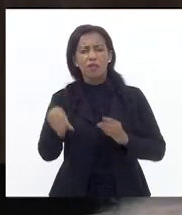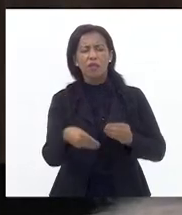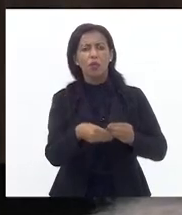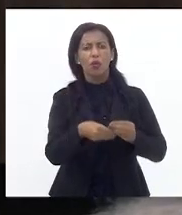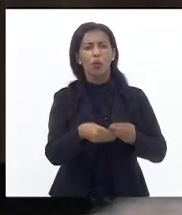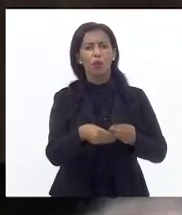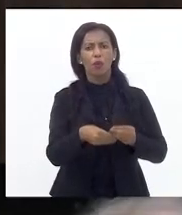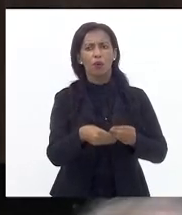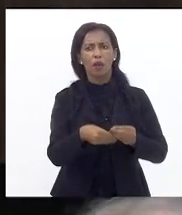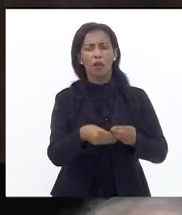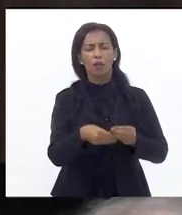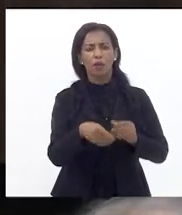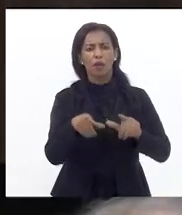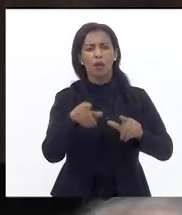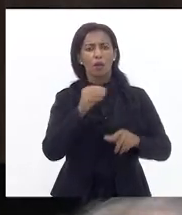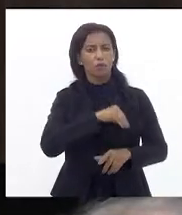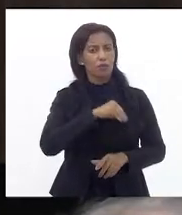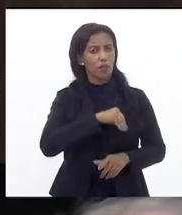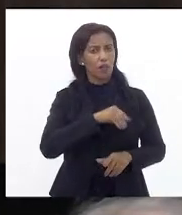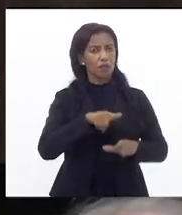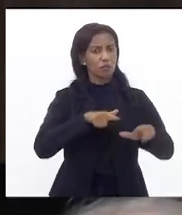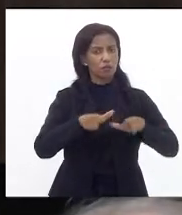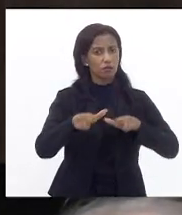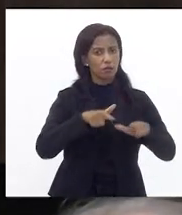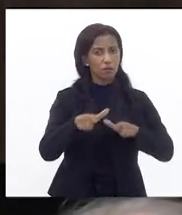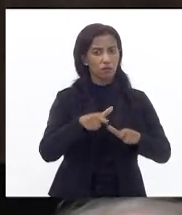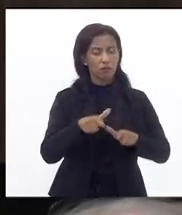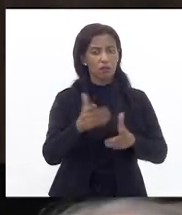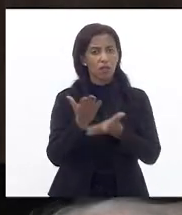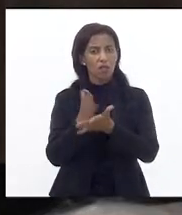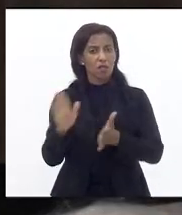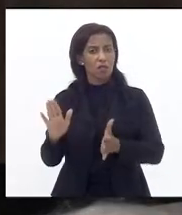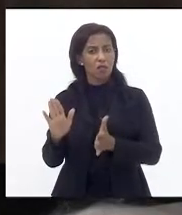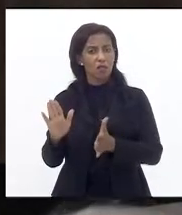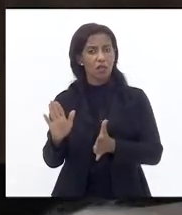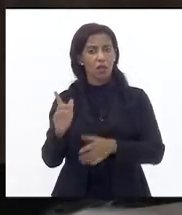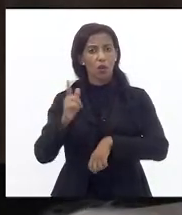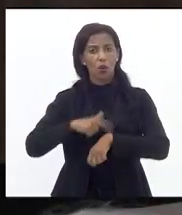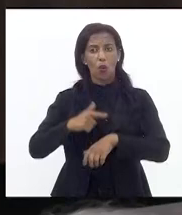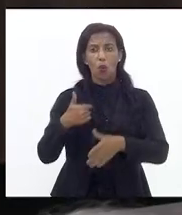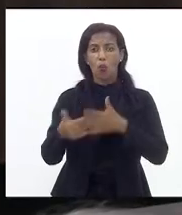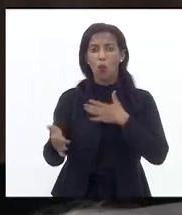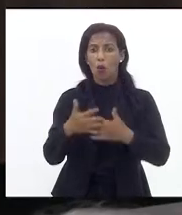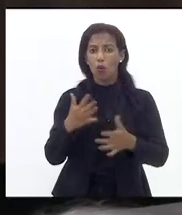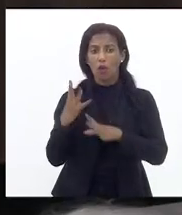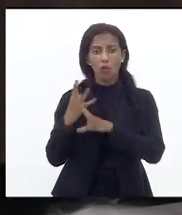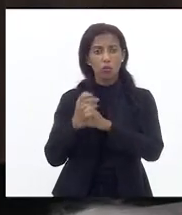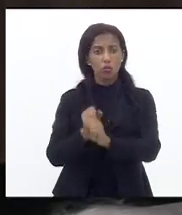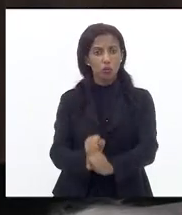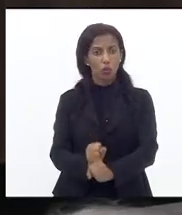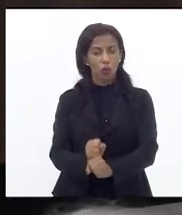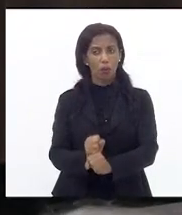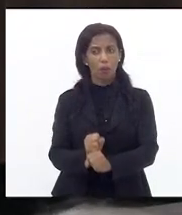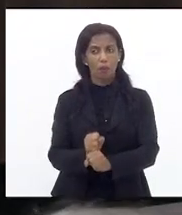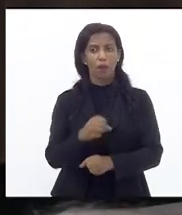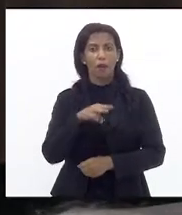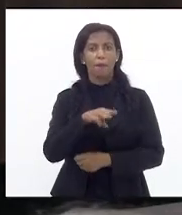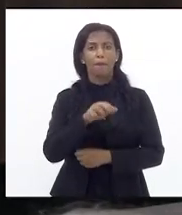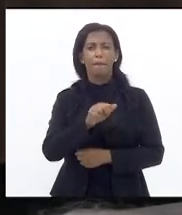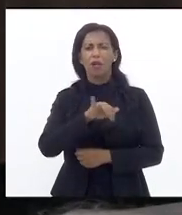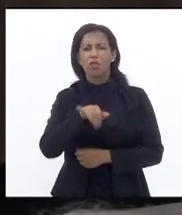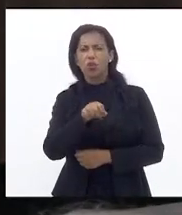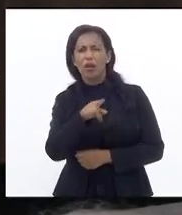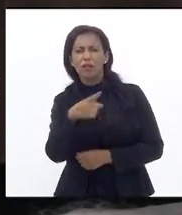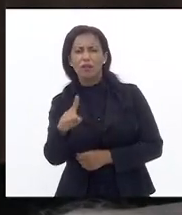incorporado à remuneração servidor e diz assim cessaria de imediato qualquer Contagem para a firma de oração